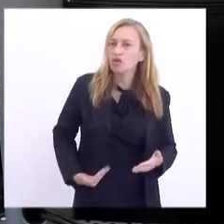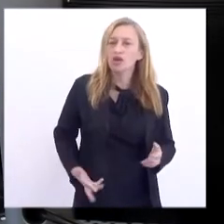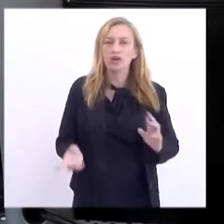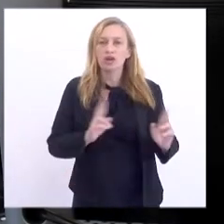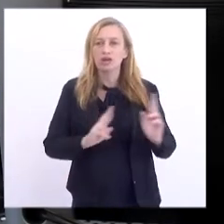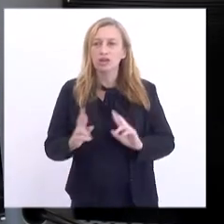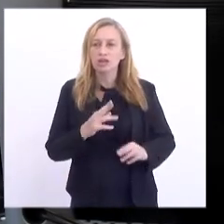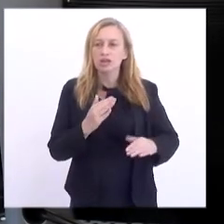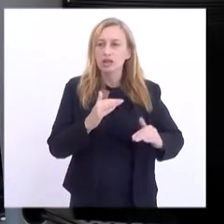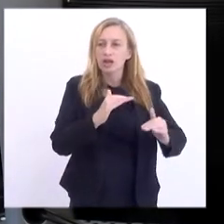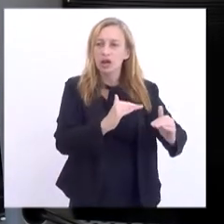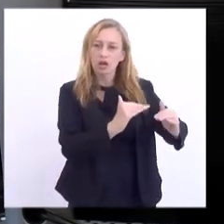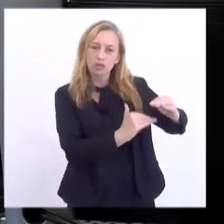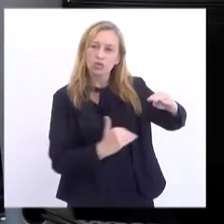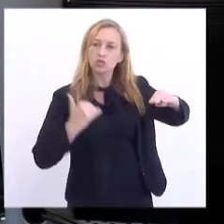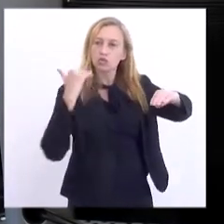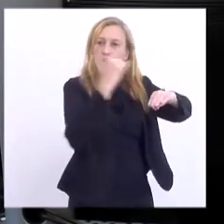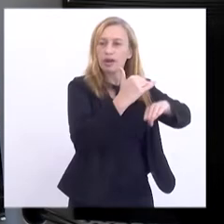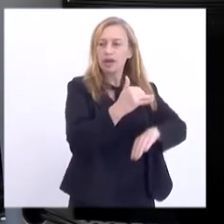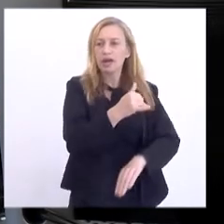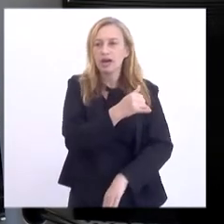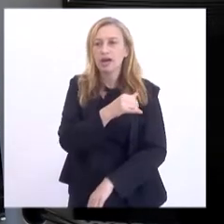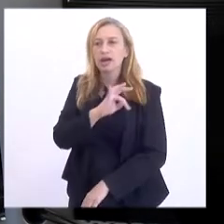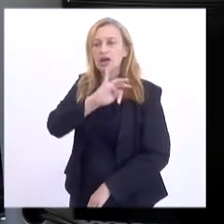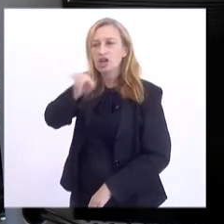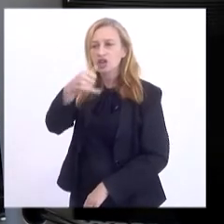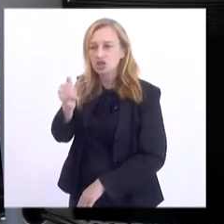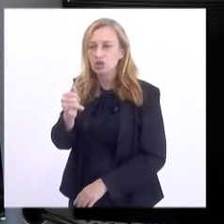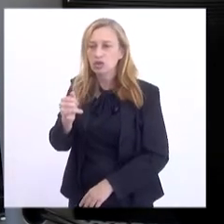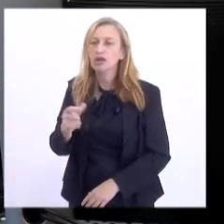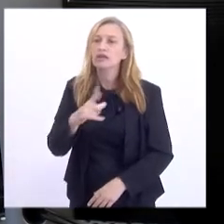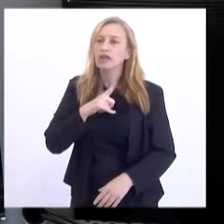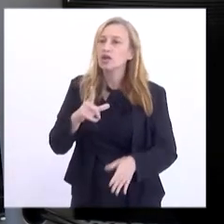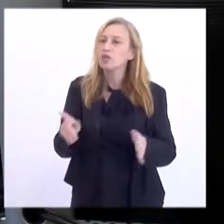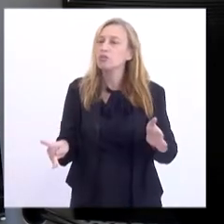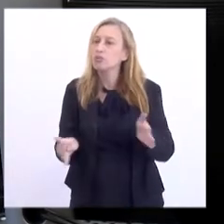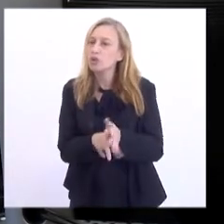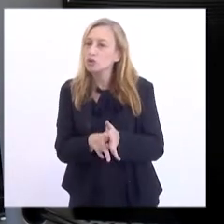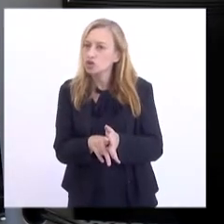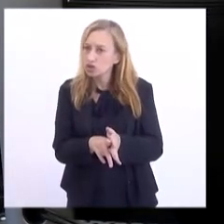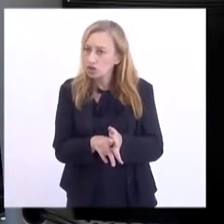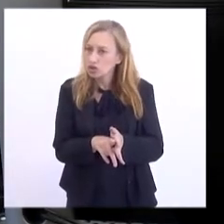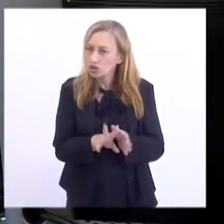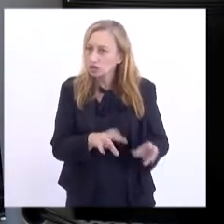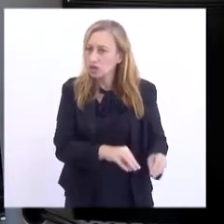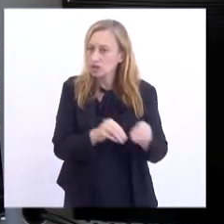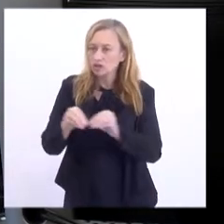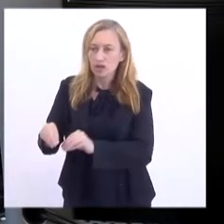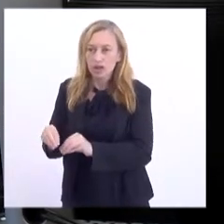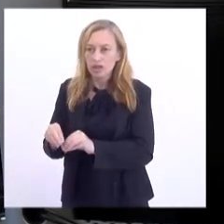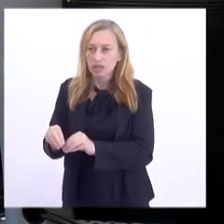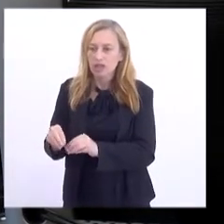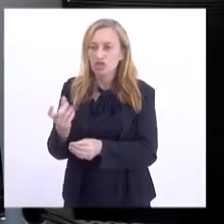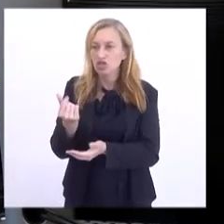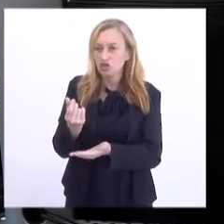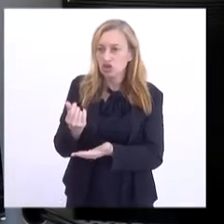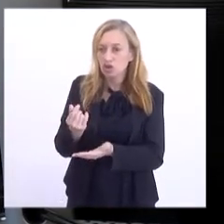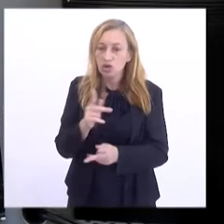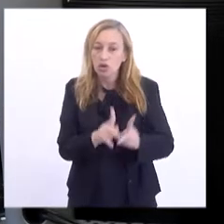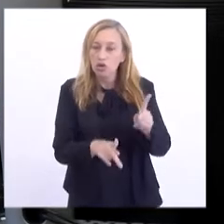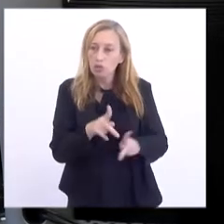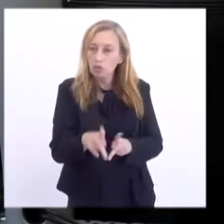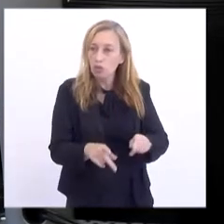ao super RJ né a gente tem é um projeto de transferência de renda no momento que a